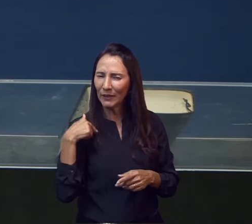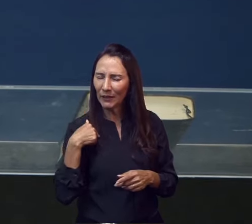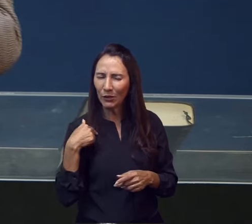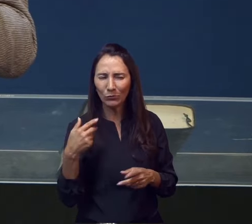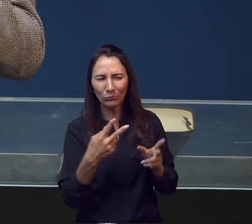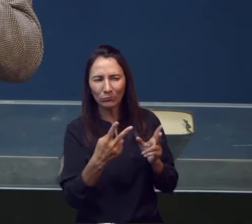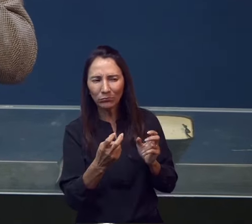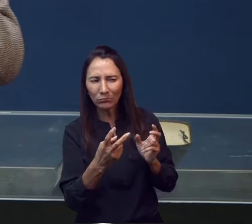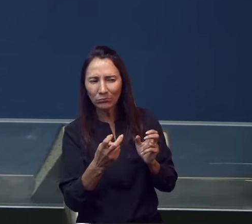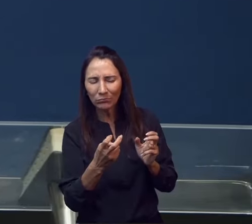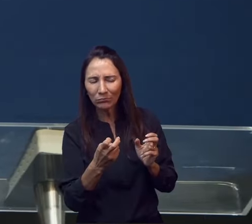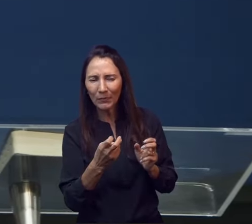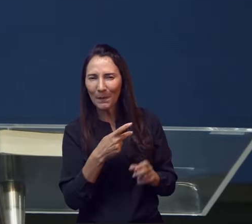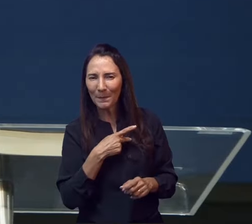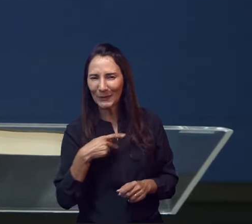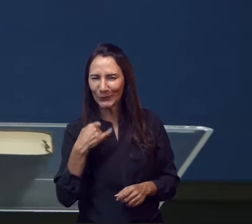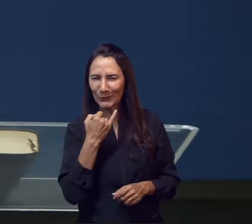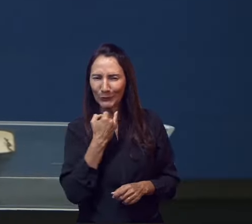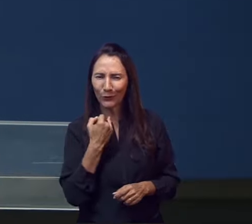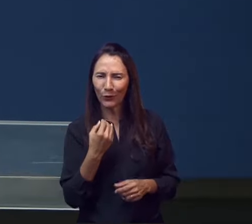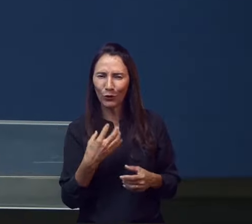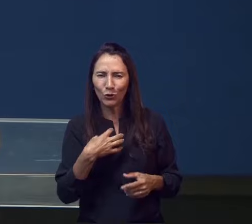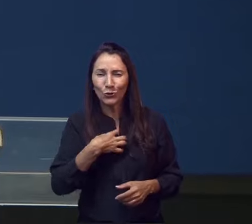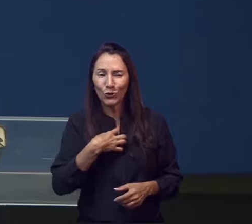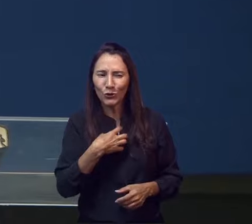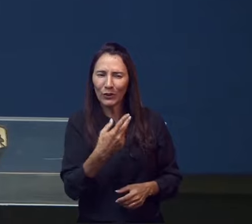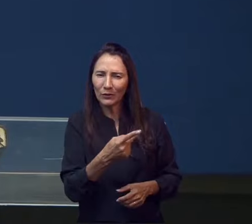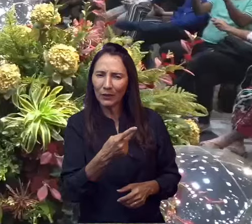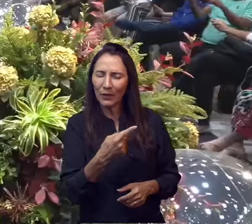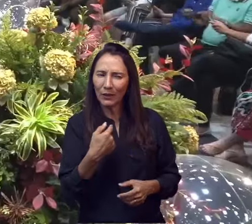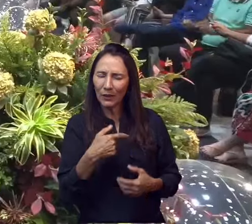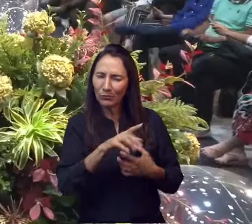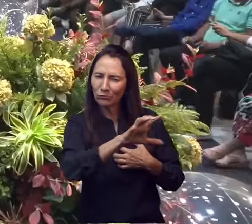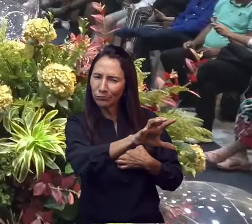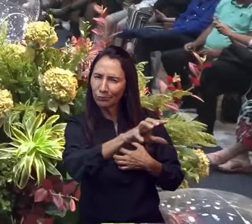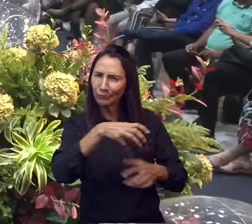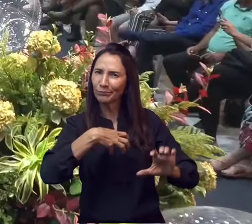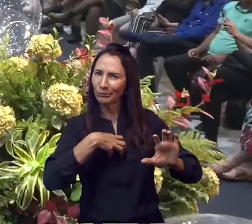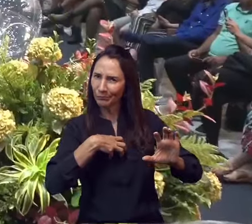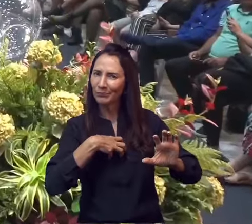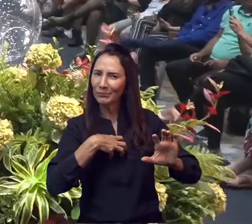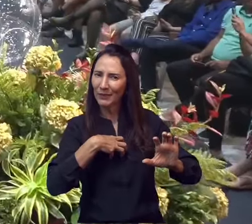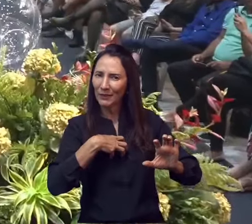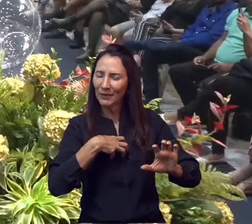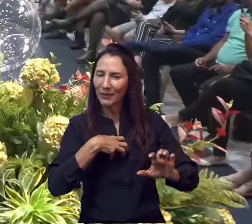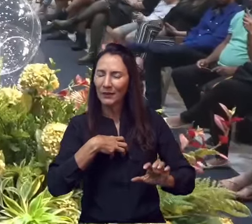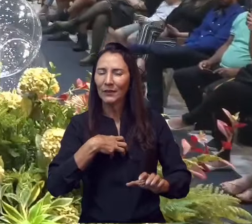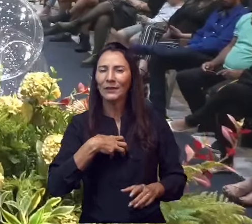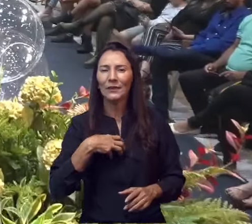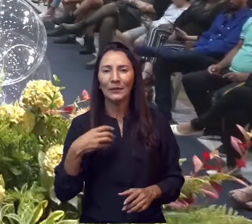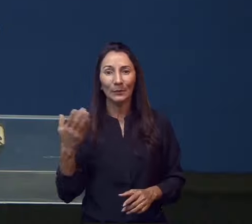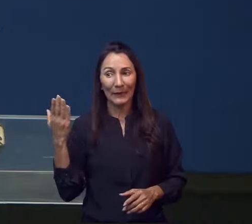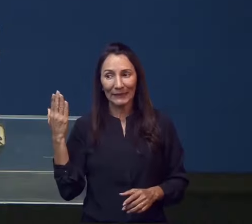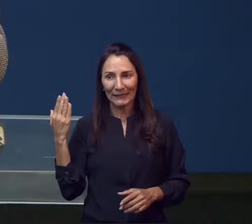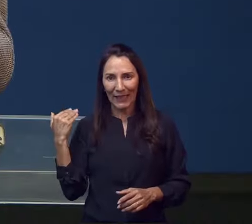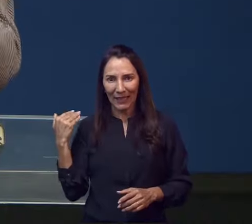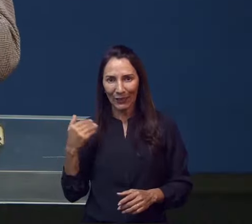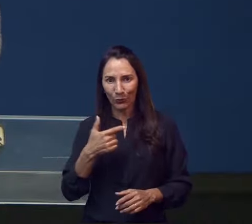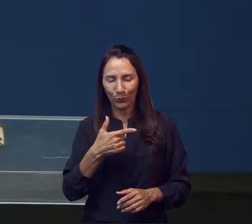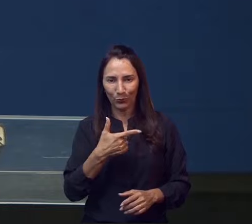né o pastor Jorge tratar com ovelhas incorporei no meu ministério quando eu passei a ser Pastor